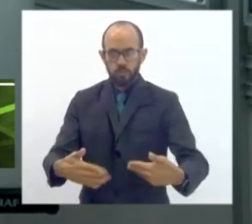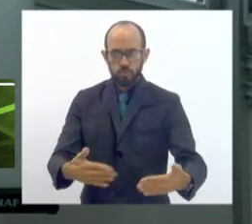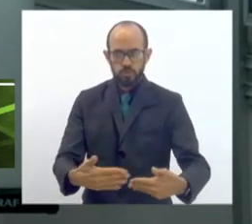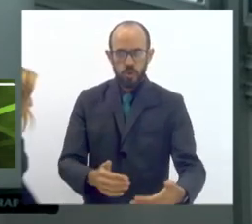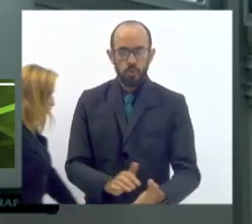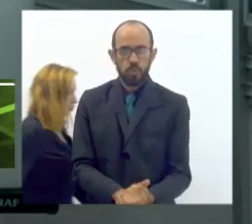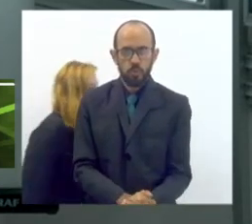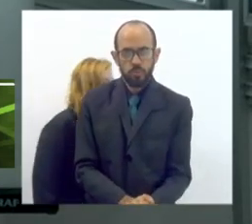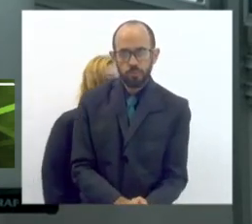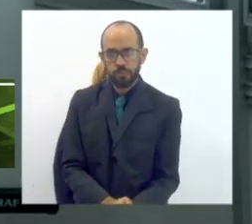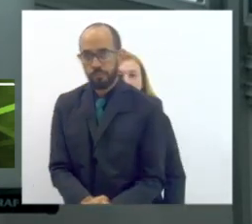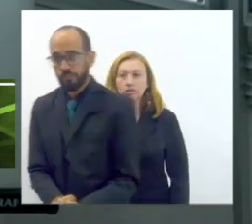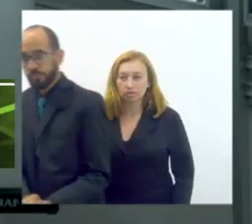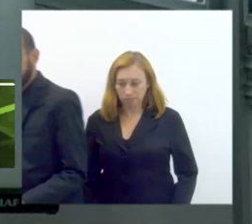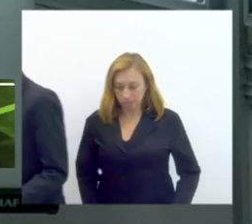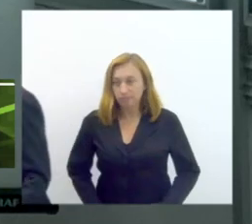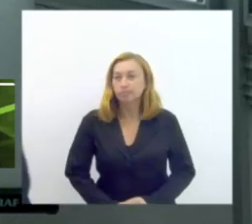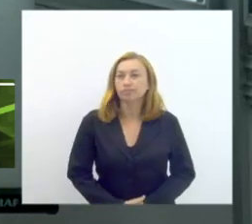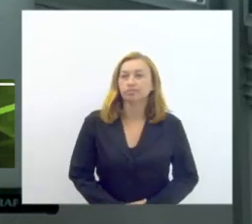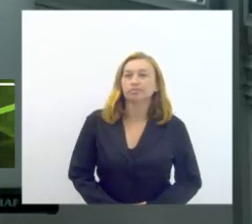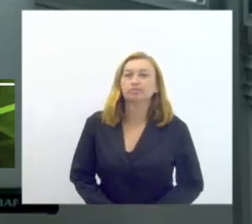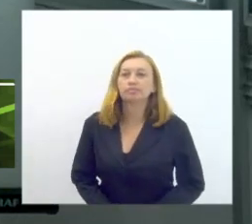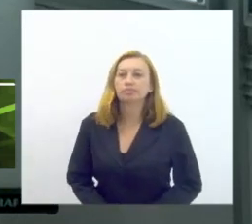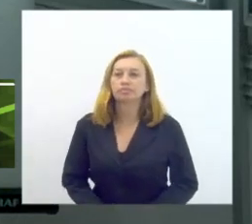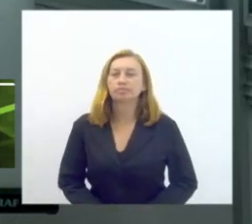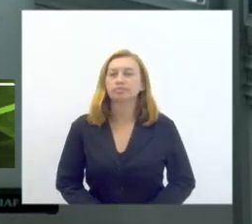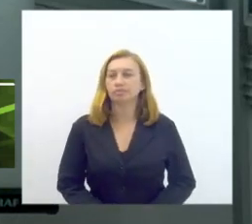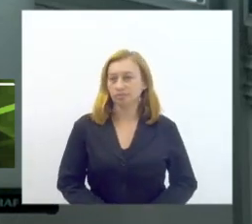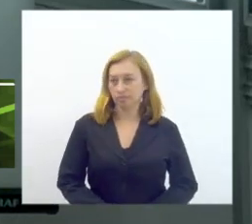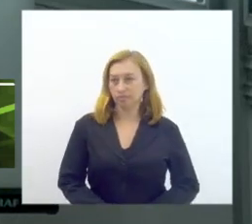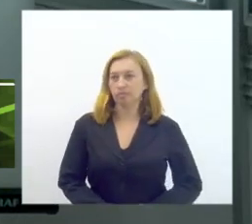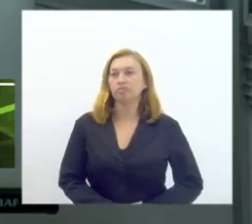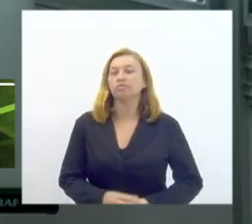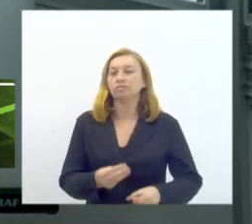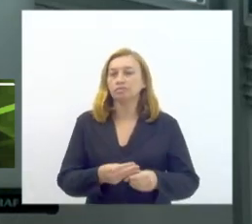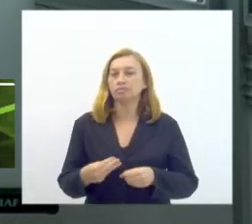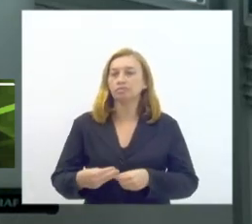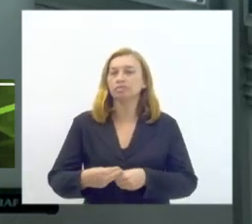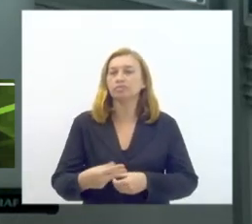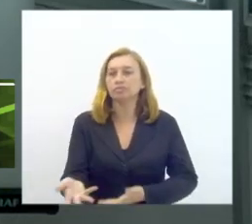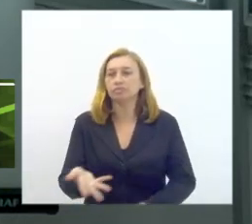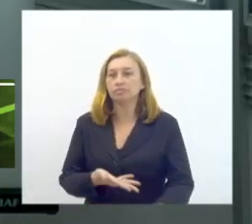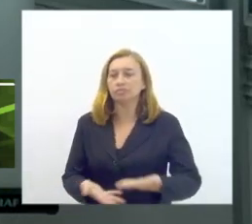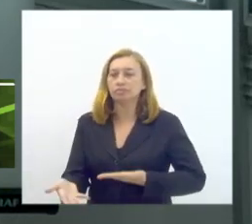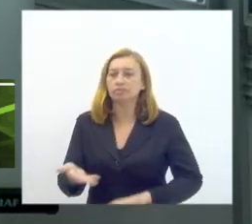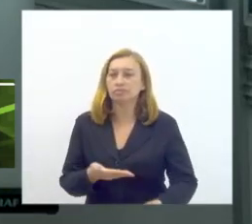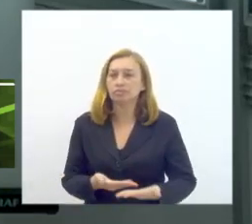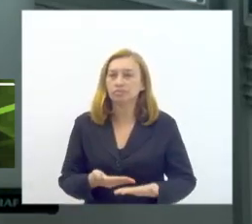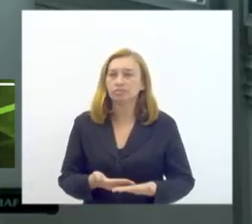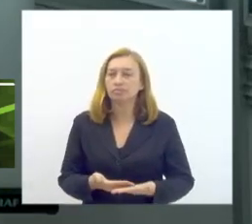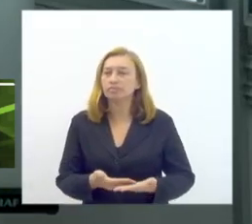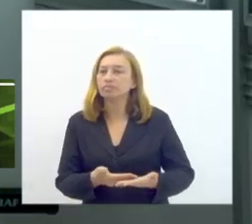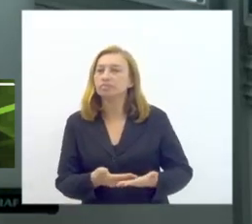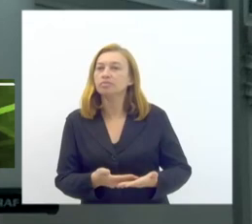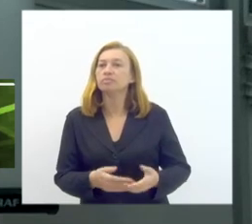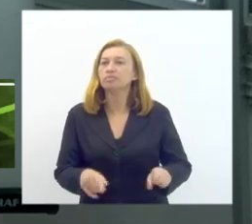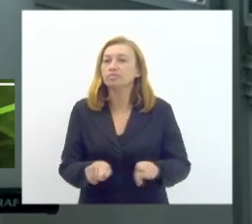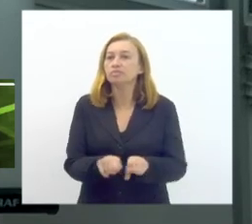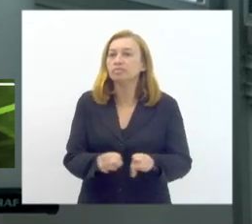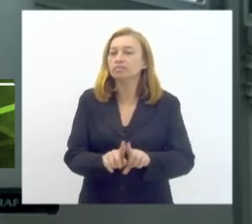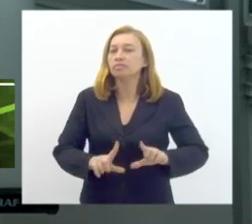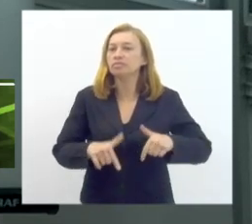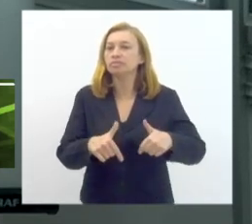contempla a aquisição de máquinas agrícolas para atender os municípios consorciados, fazendo manutenção de estradas vicinais e também atuando